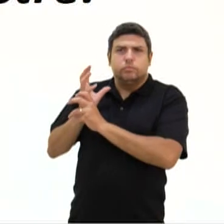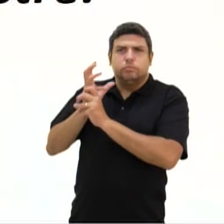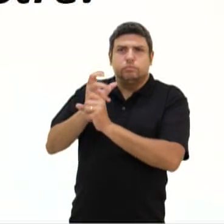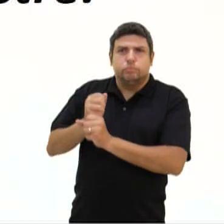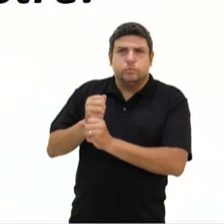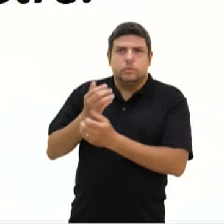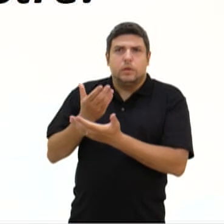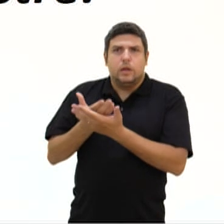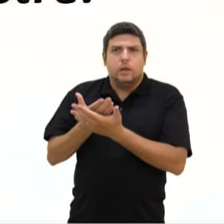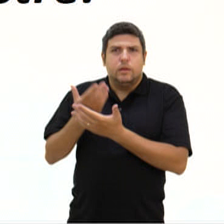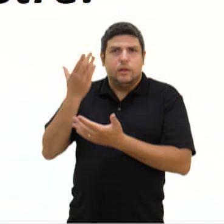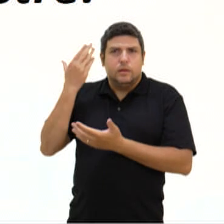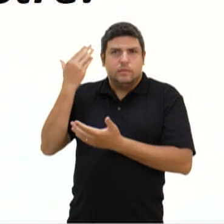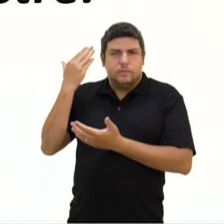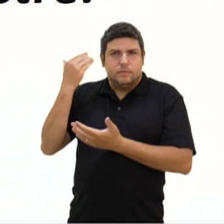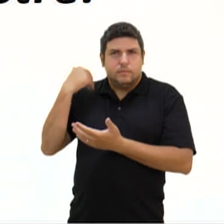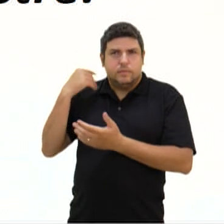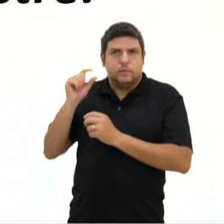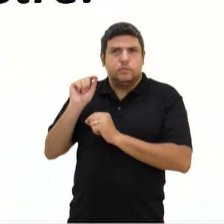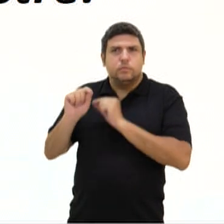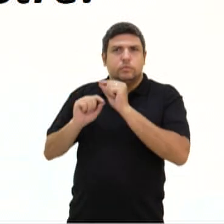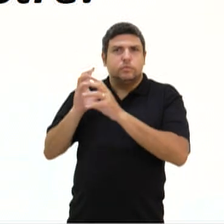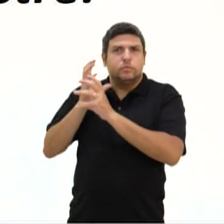passada, falando posição relativa,